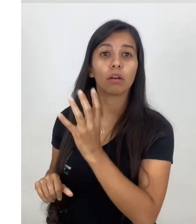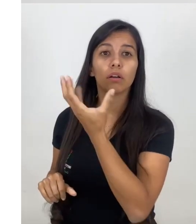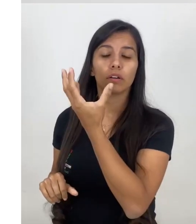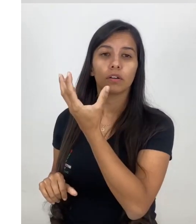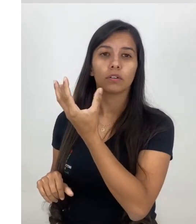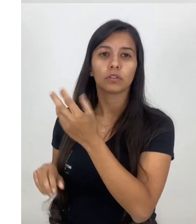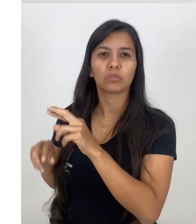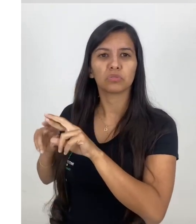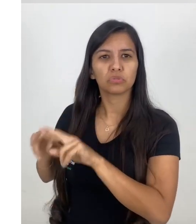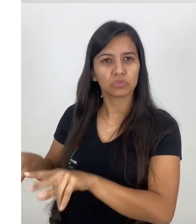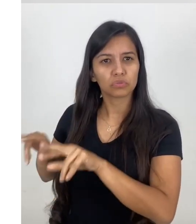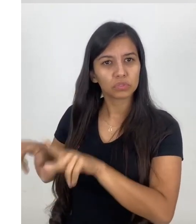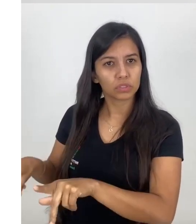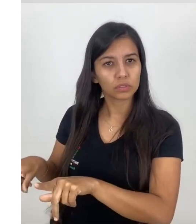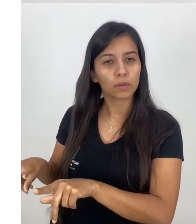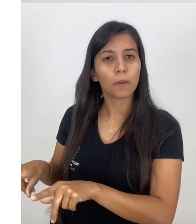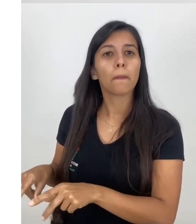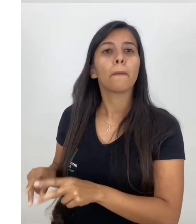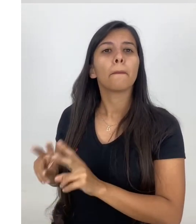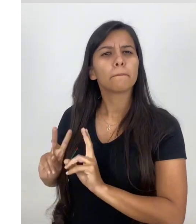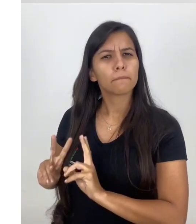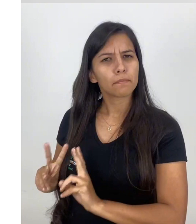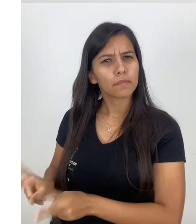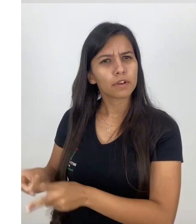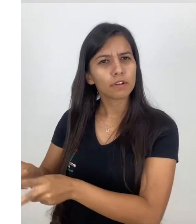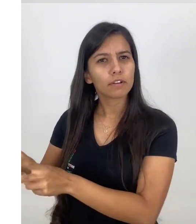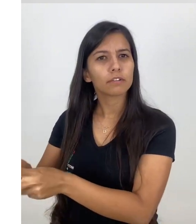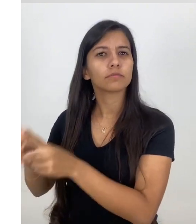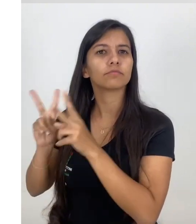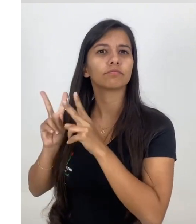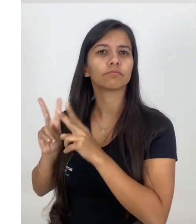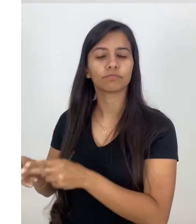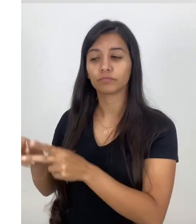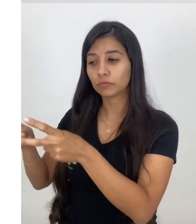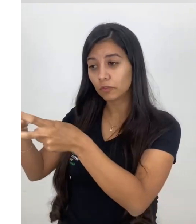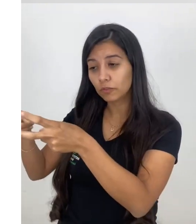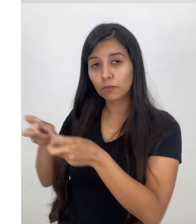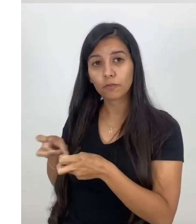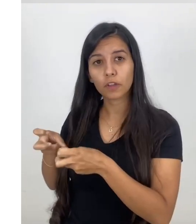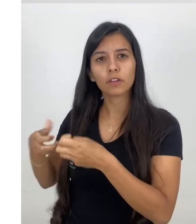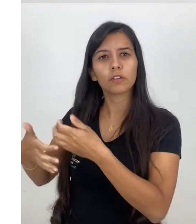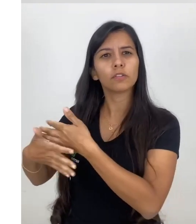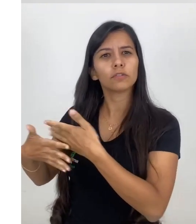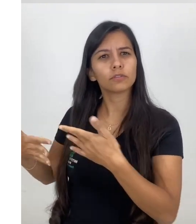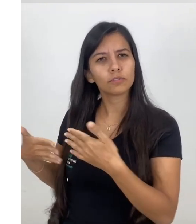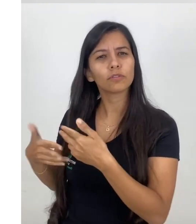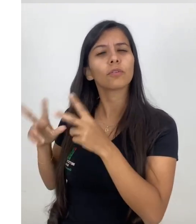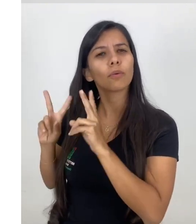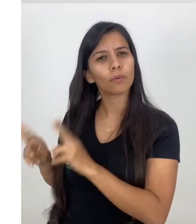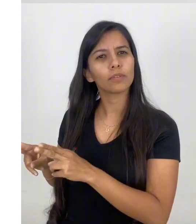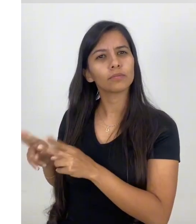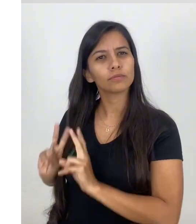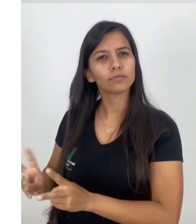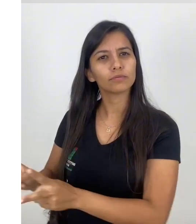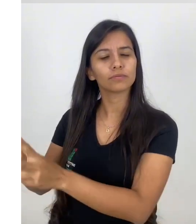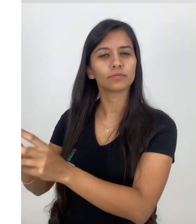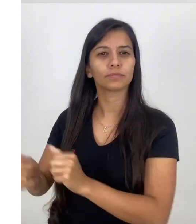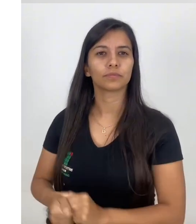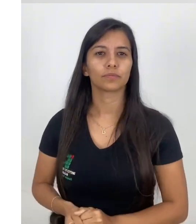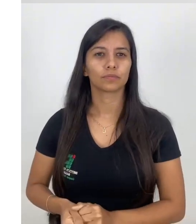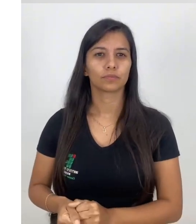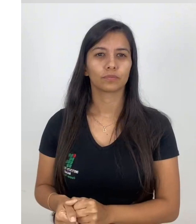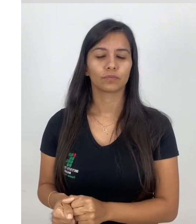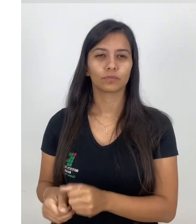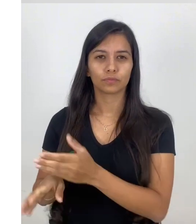mutação ocorra e que possa mudar essa célula. Mas quando a gente observa um tecido, as células elas são todas